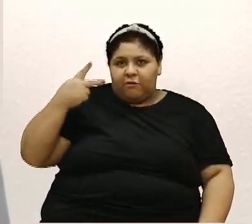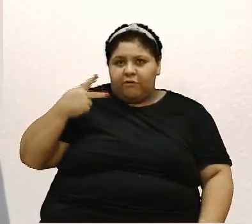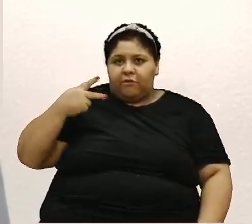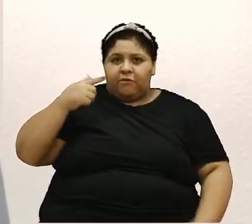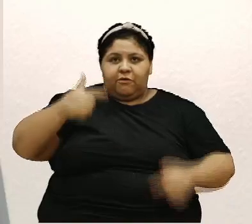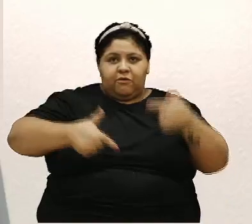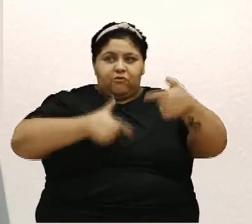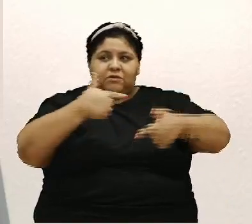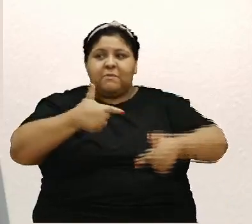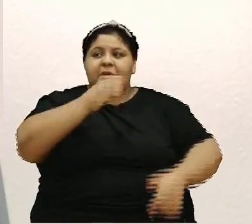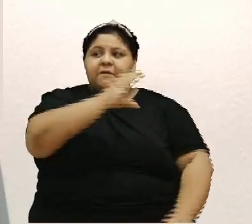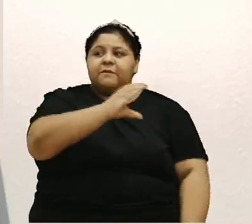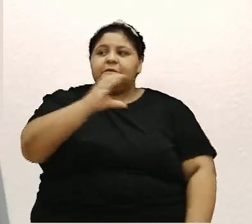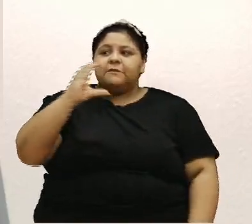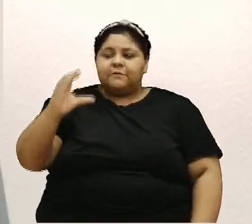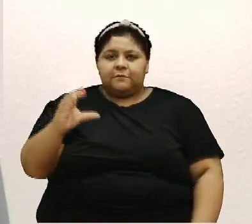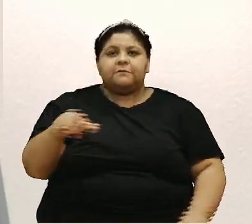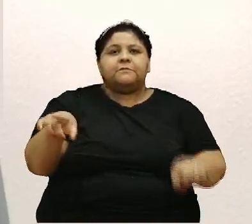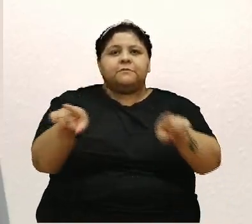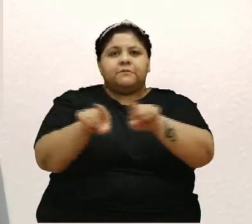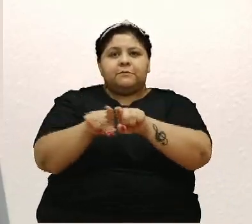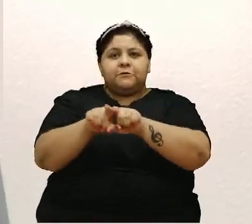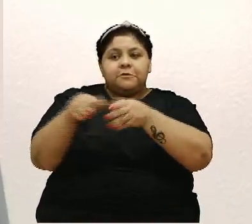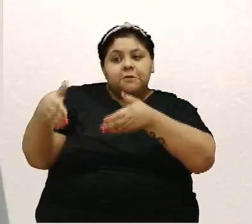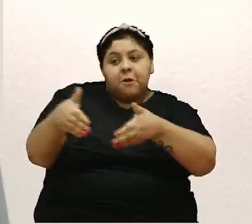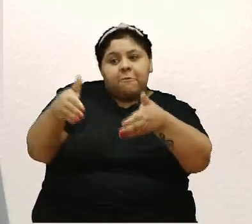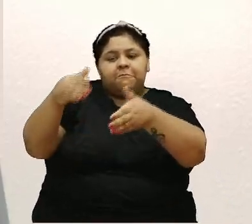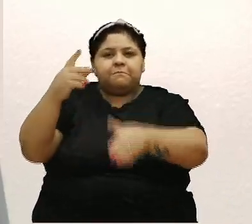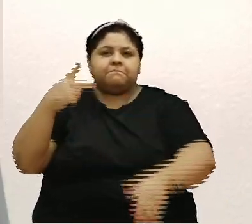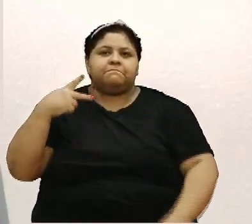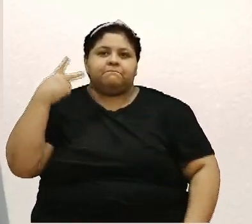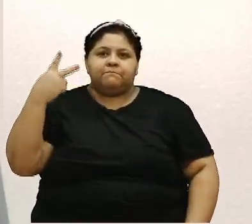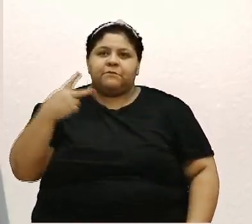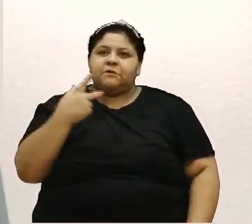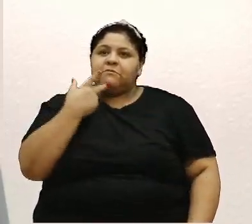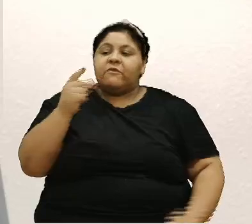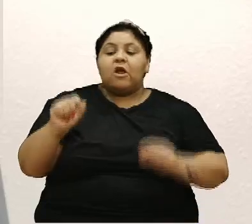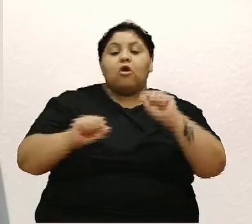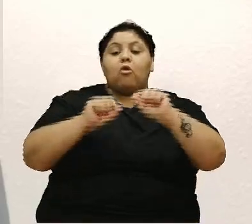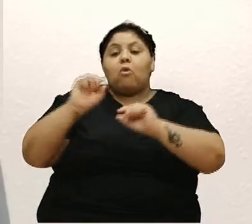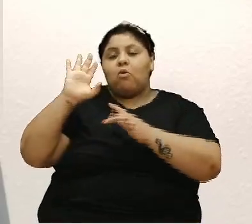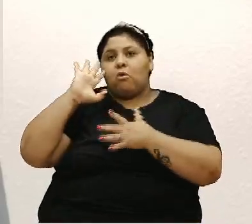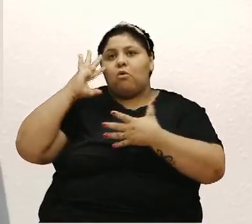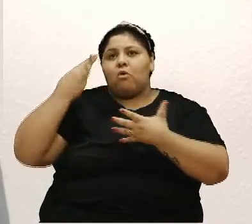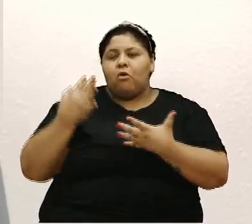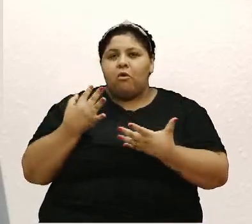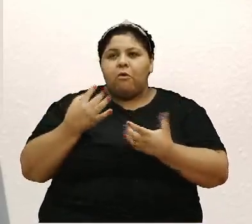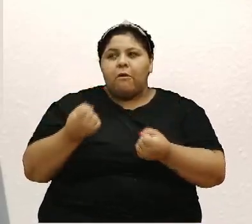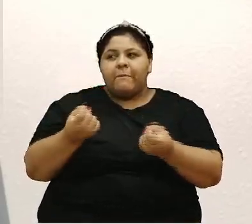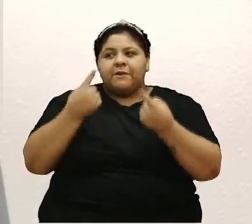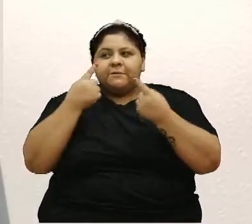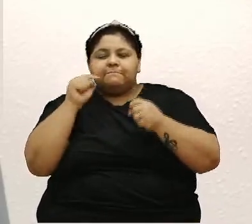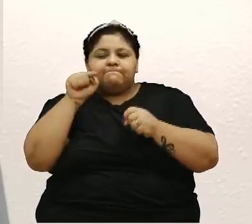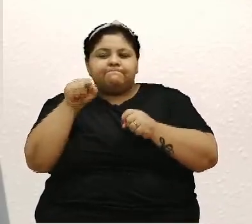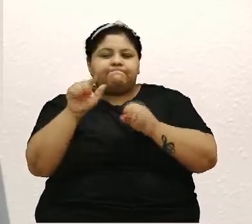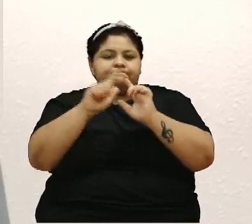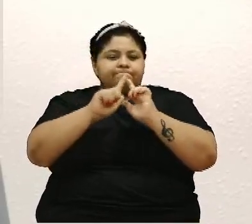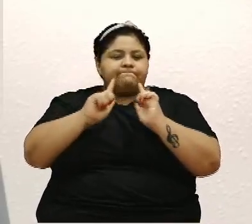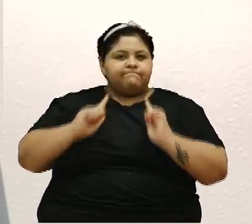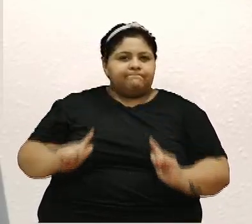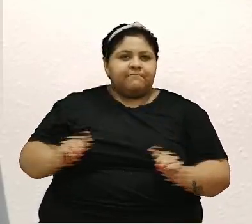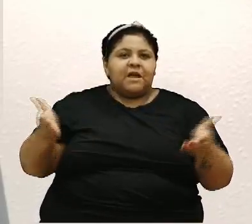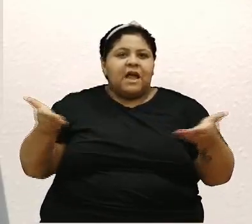cargos comissionados, eles servem para dar o rumo da política, né, para dizer como vai ser a percepção daquela gestão. Agora,